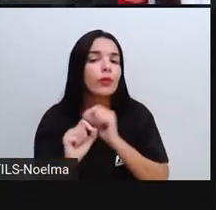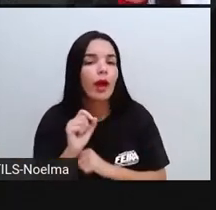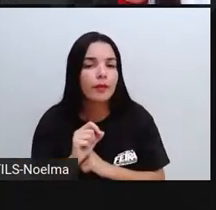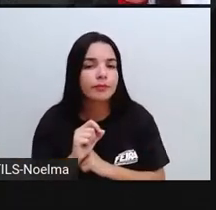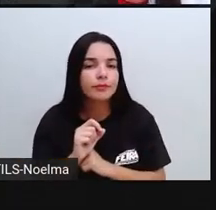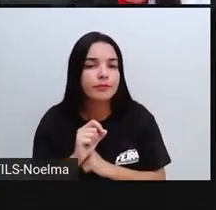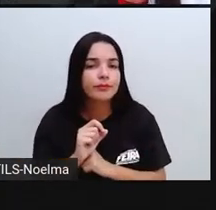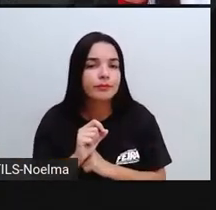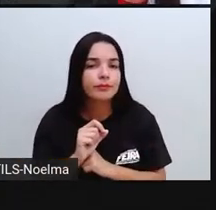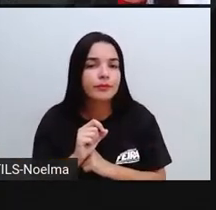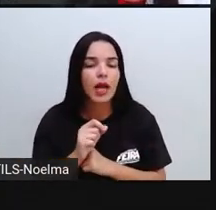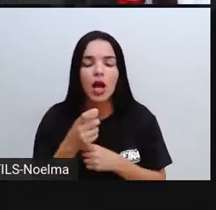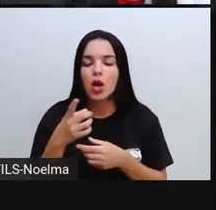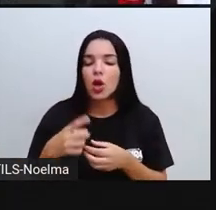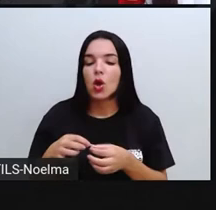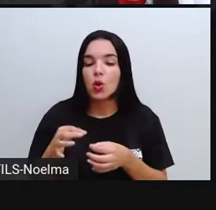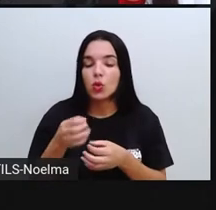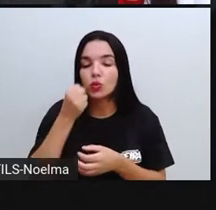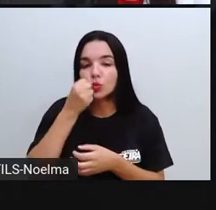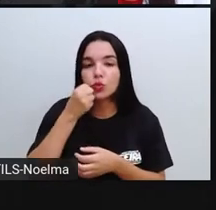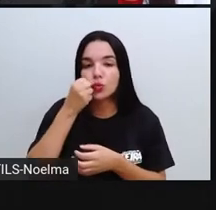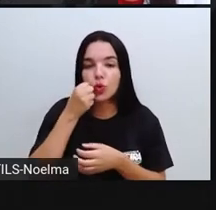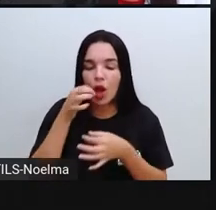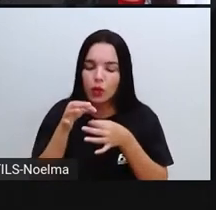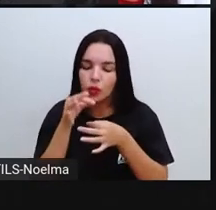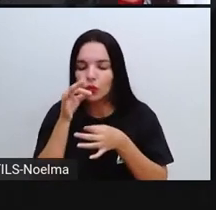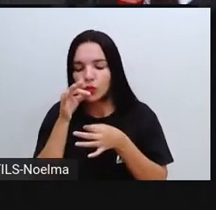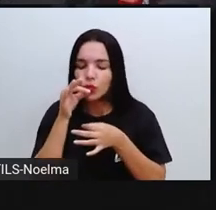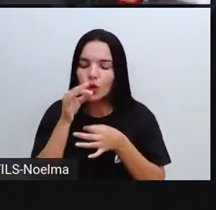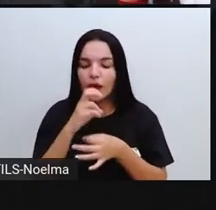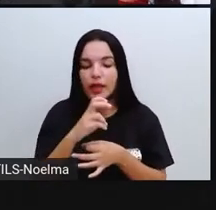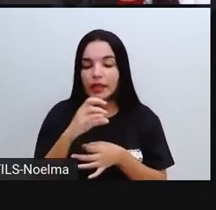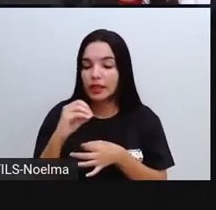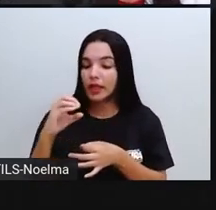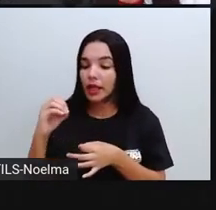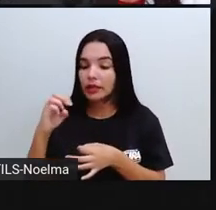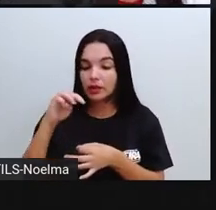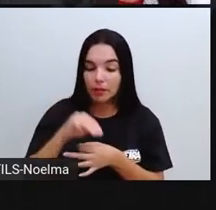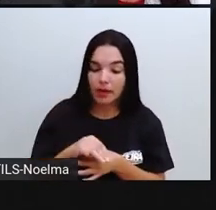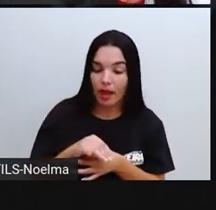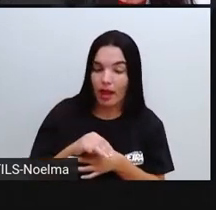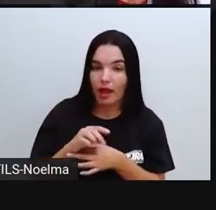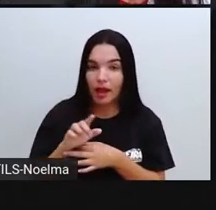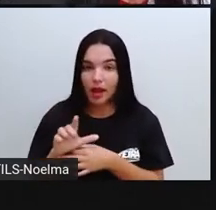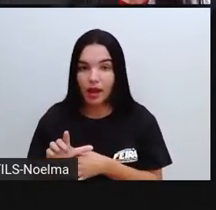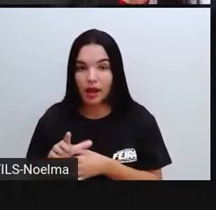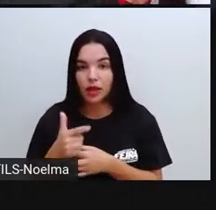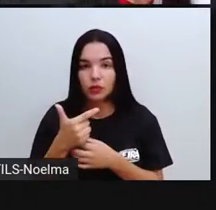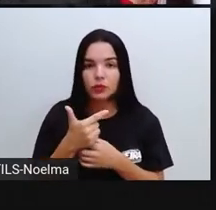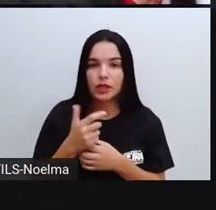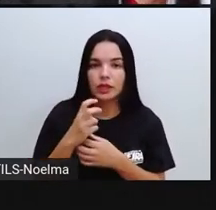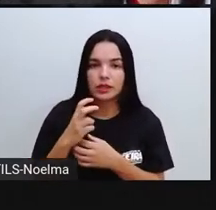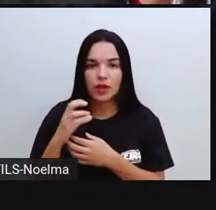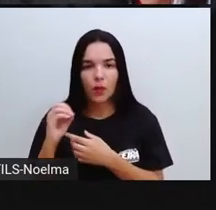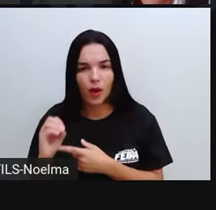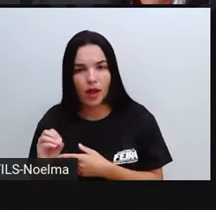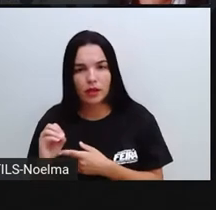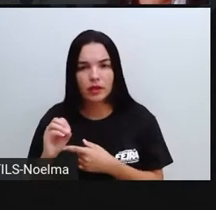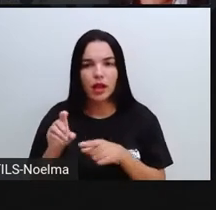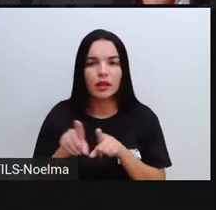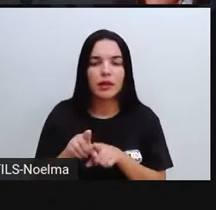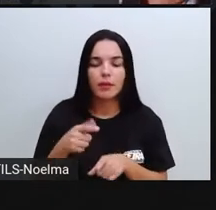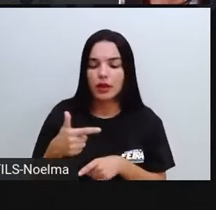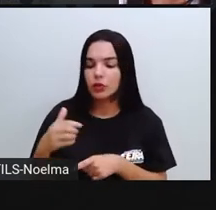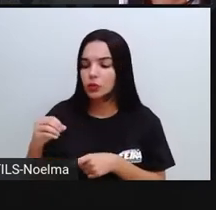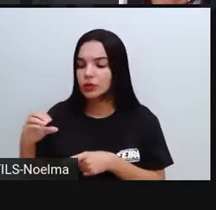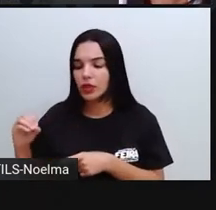Ele encontrou sucos de 500 ml, de 250 ml e de 200 ml. O que que ele poderia